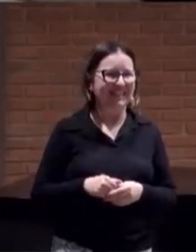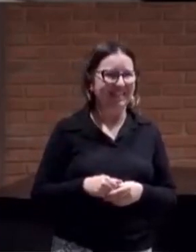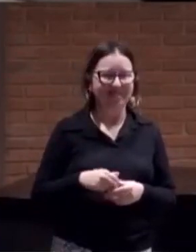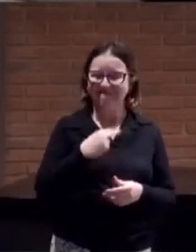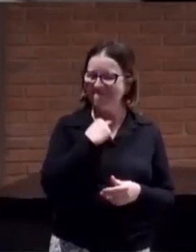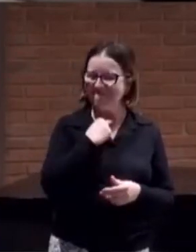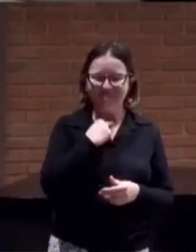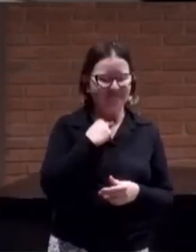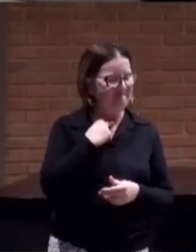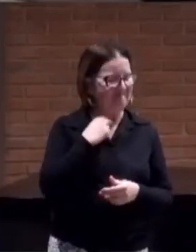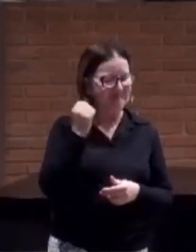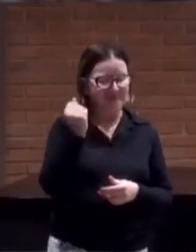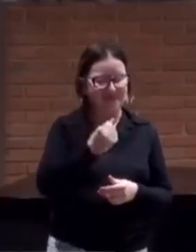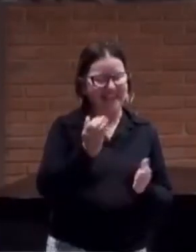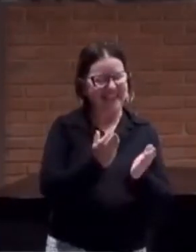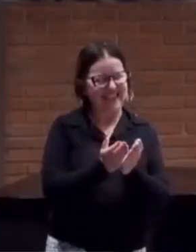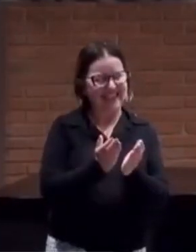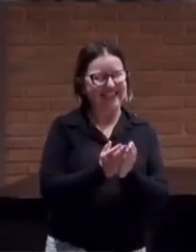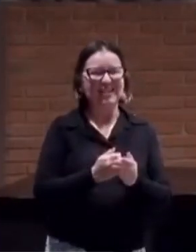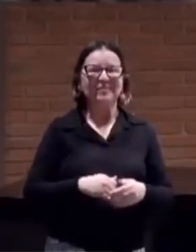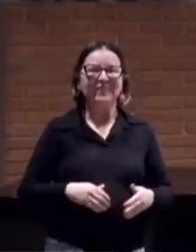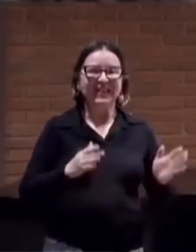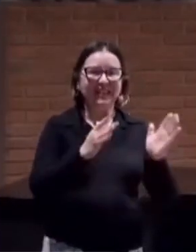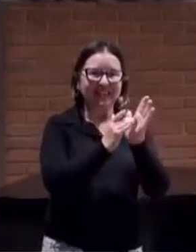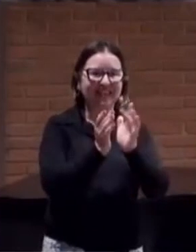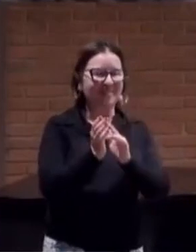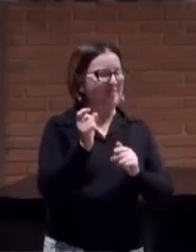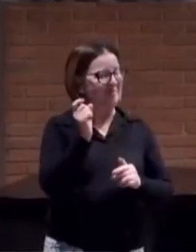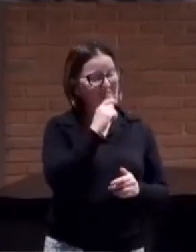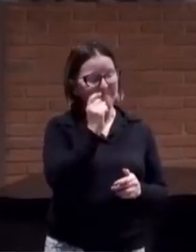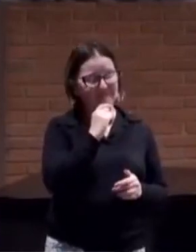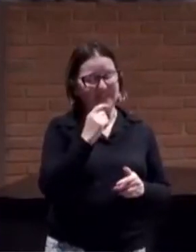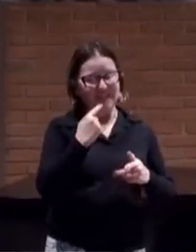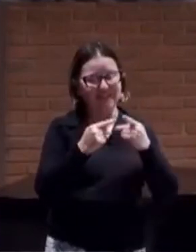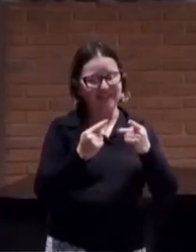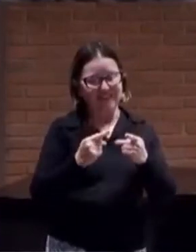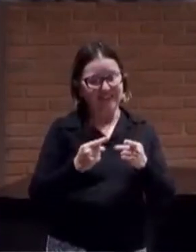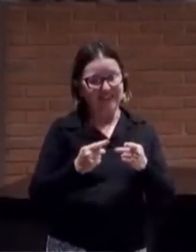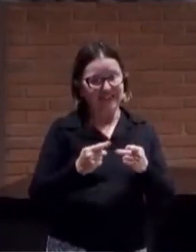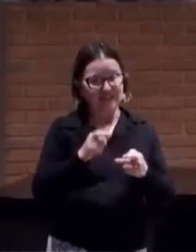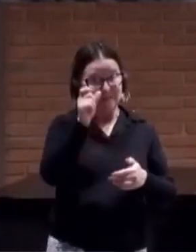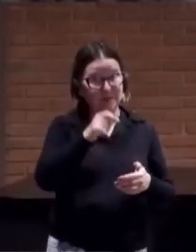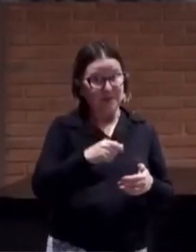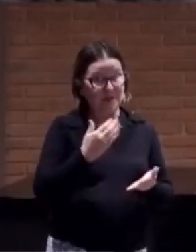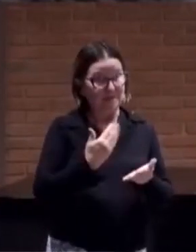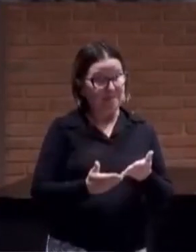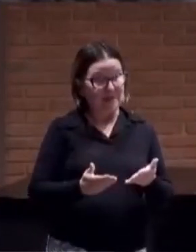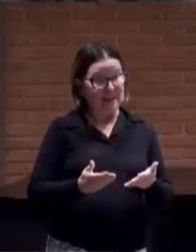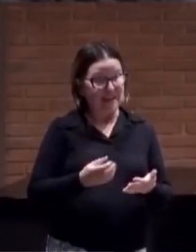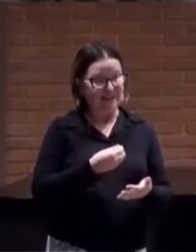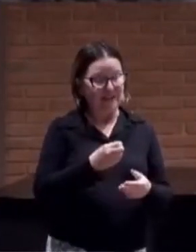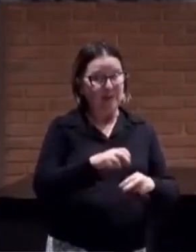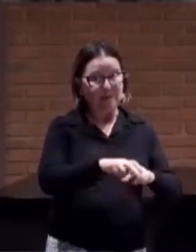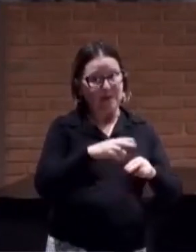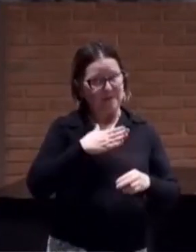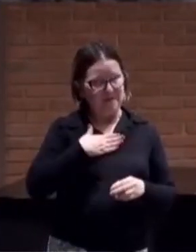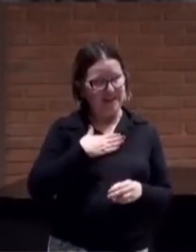matar um crente. Jesus não mente e falou assim: quem perde a vida por mim tem sorte,